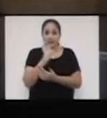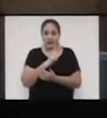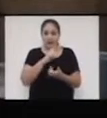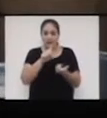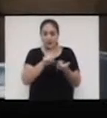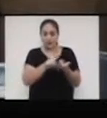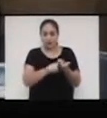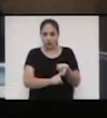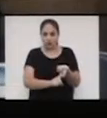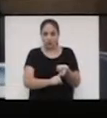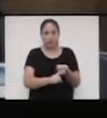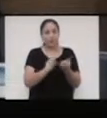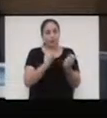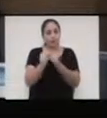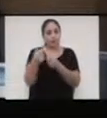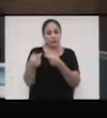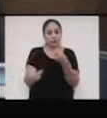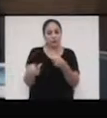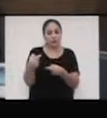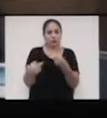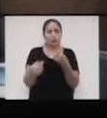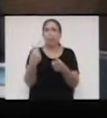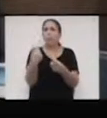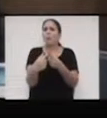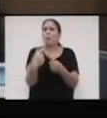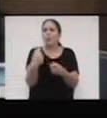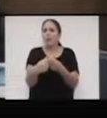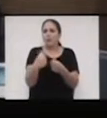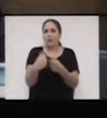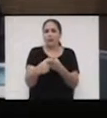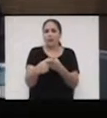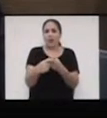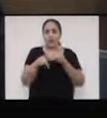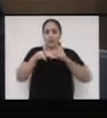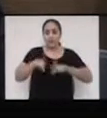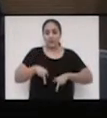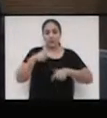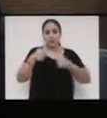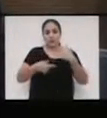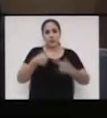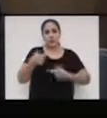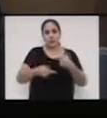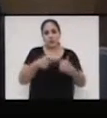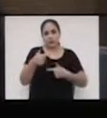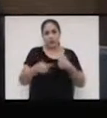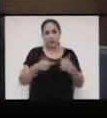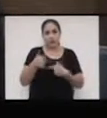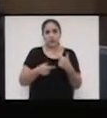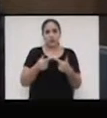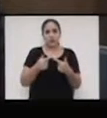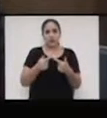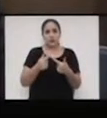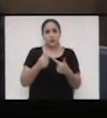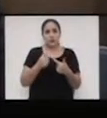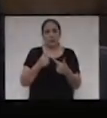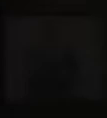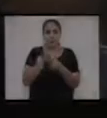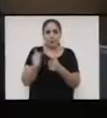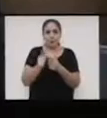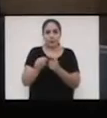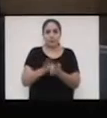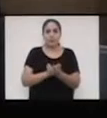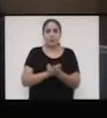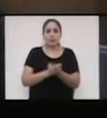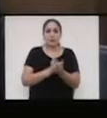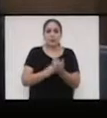déficit, se discute muito por que caberá ao trabalhador arcar com esse déficit.